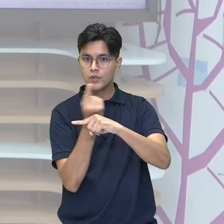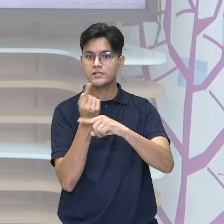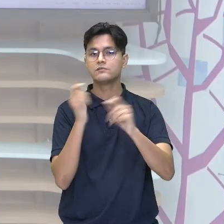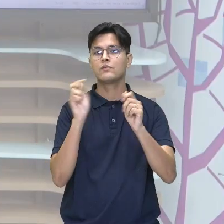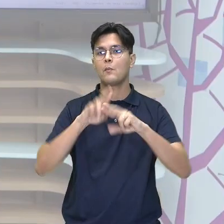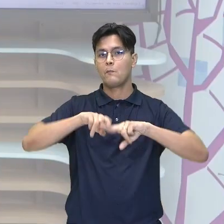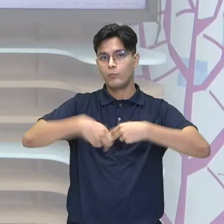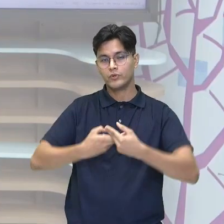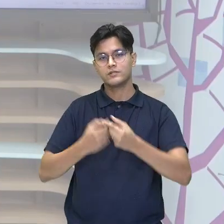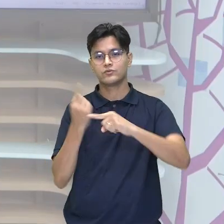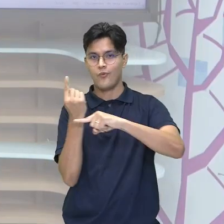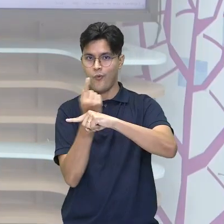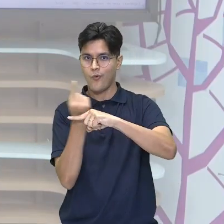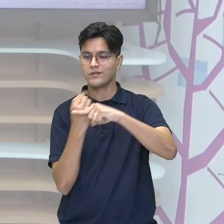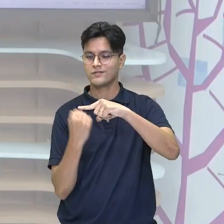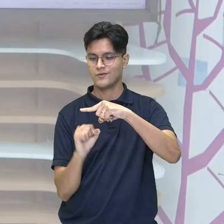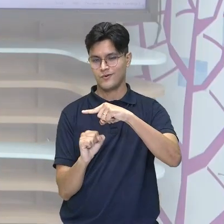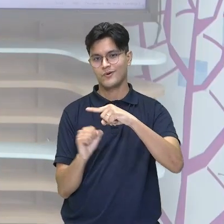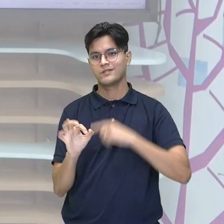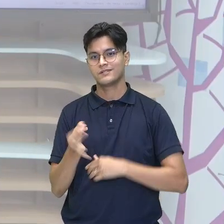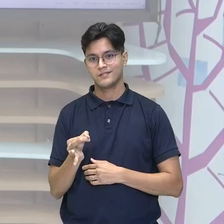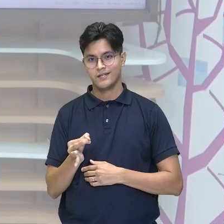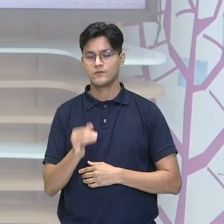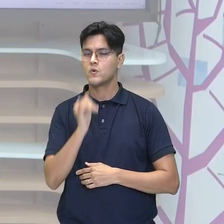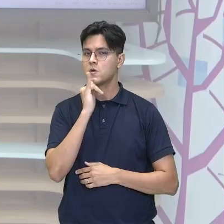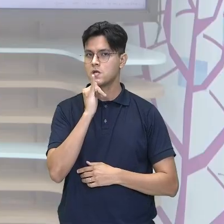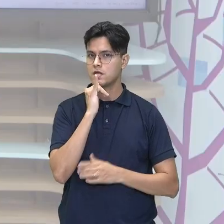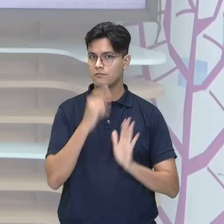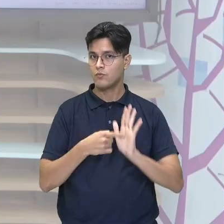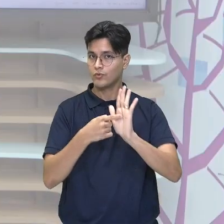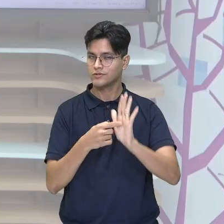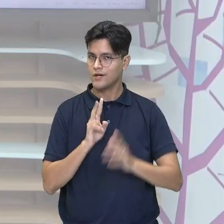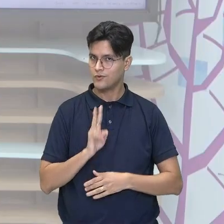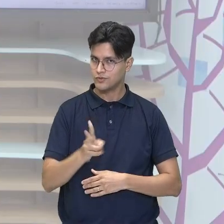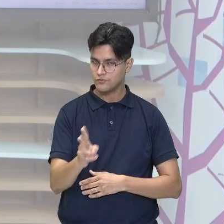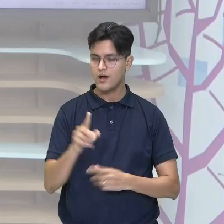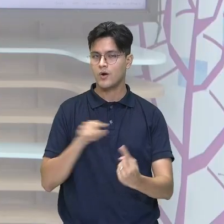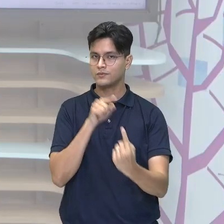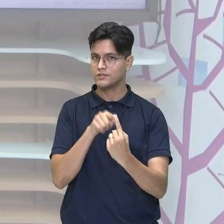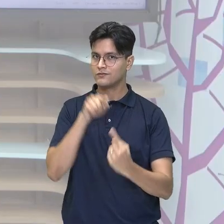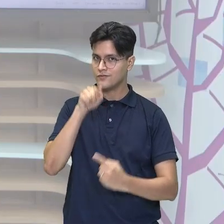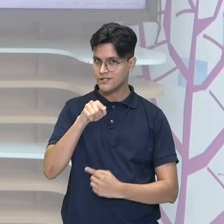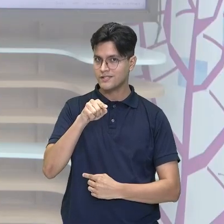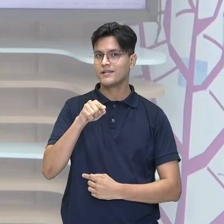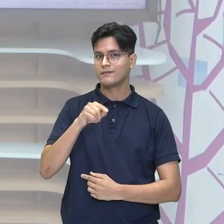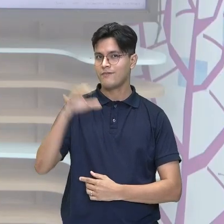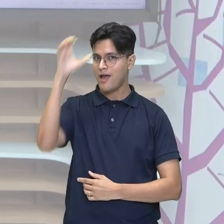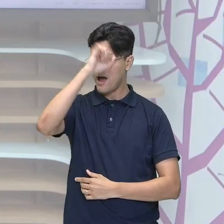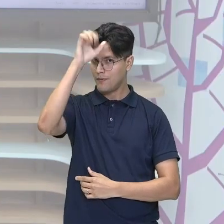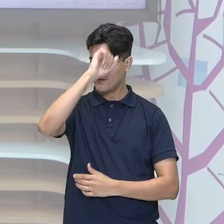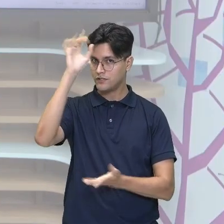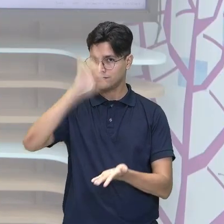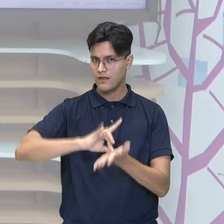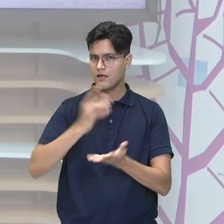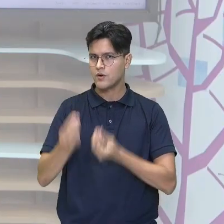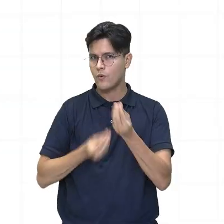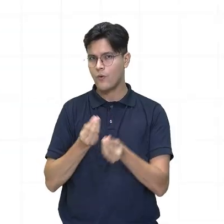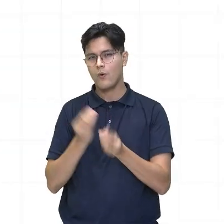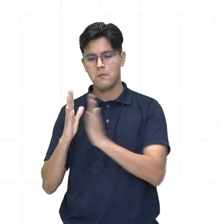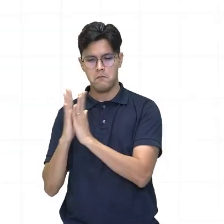bom? Vamos continuar fazendo exemplos aqui para você fixar bem aí como é que a gente faz essas